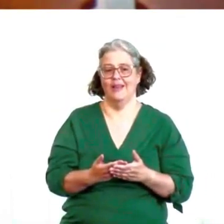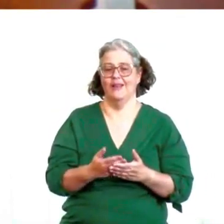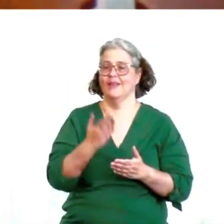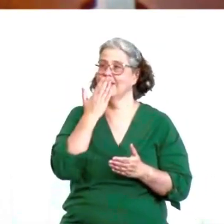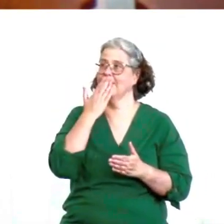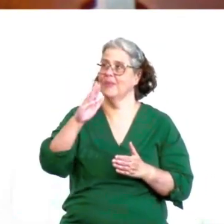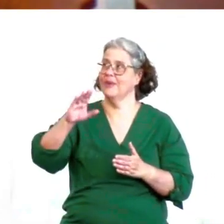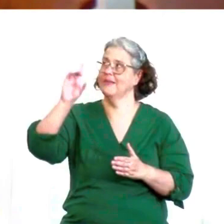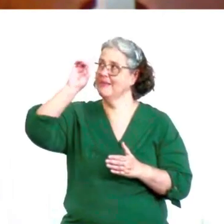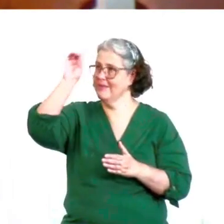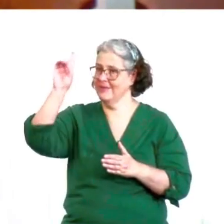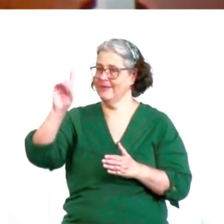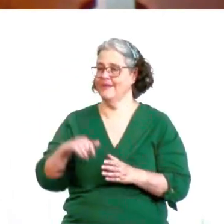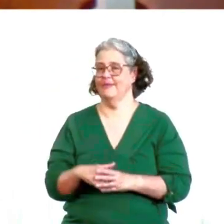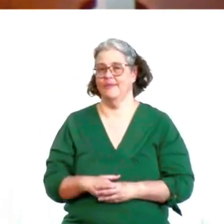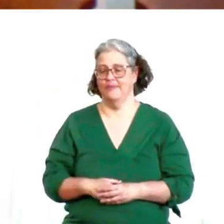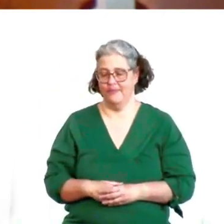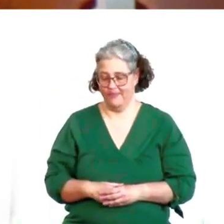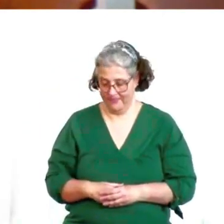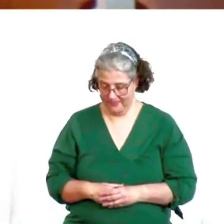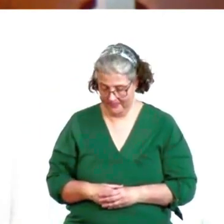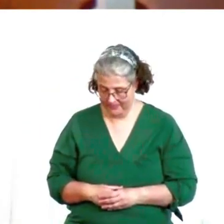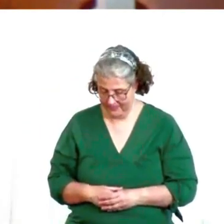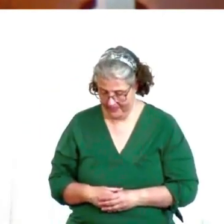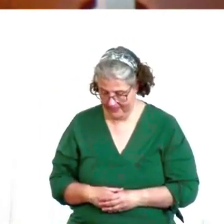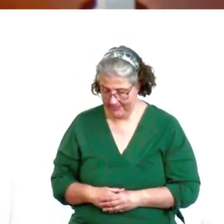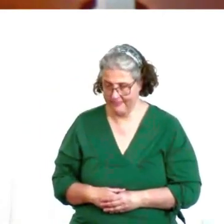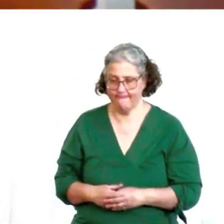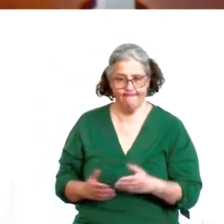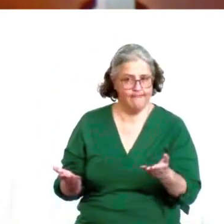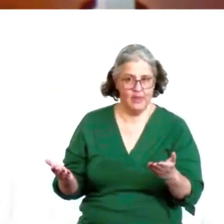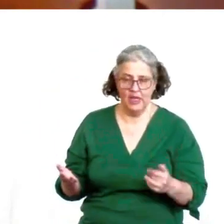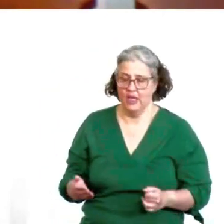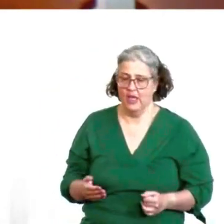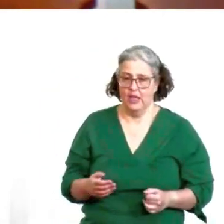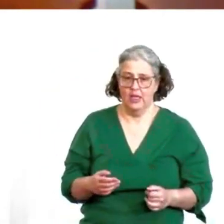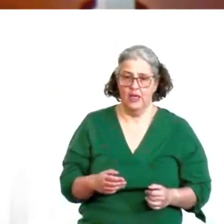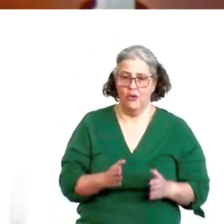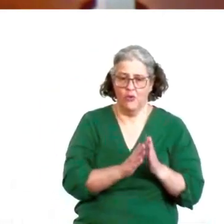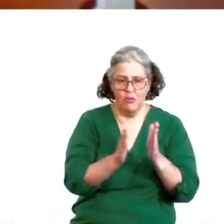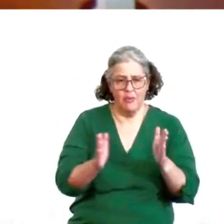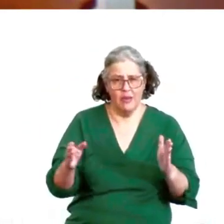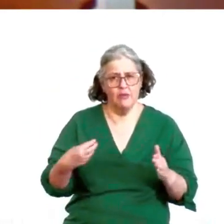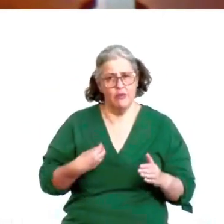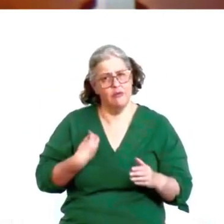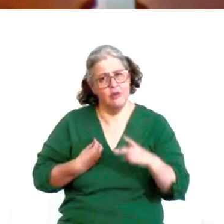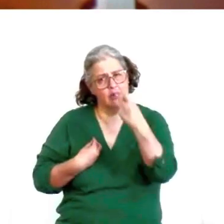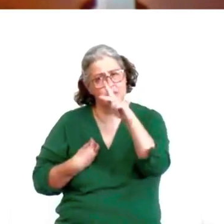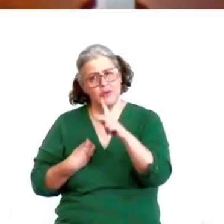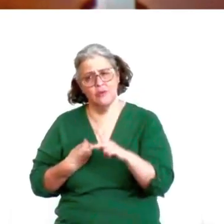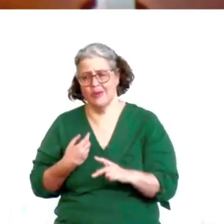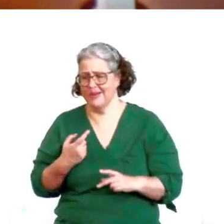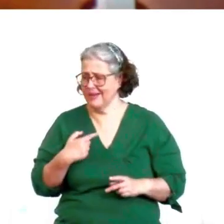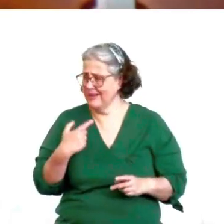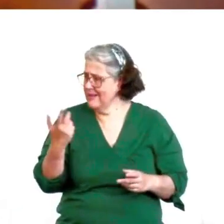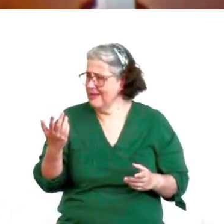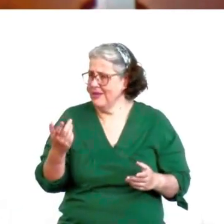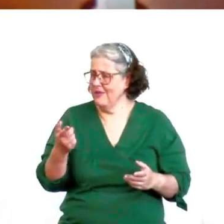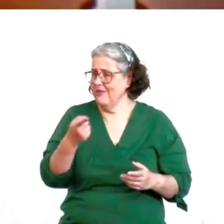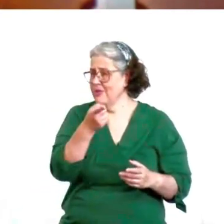Deus. Em algum momento da sua vida você passou por alguma situação em que você